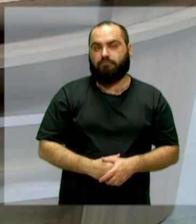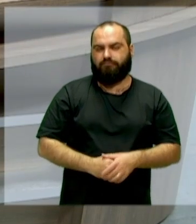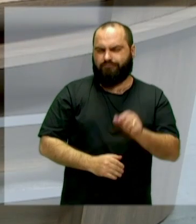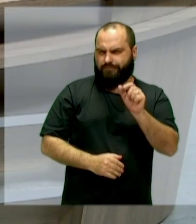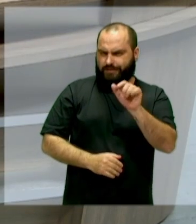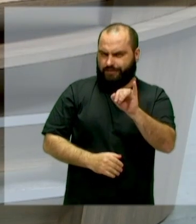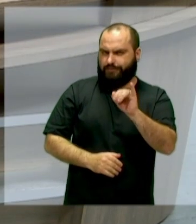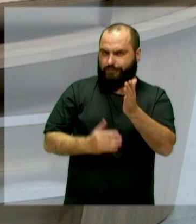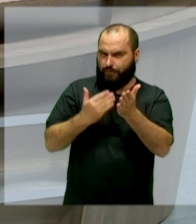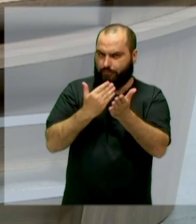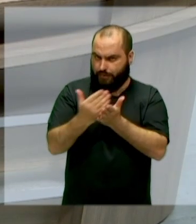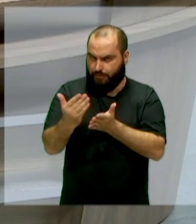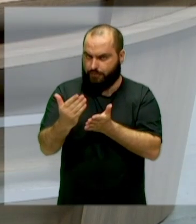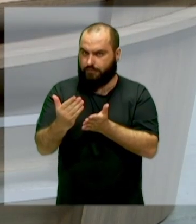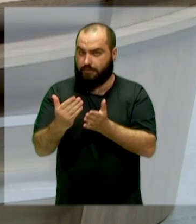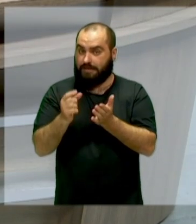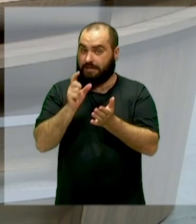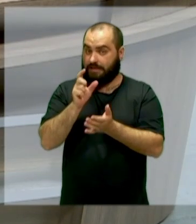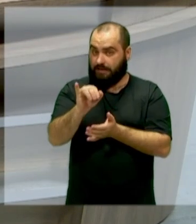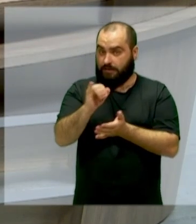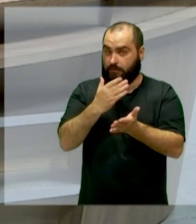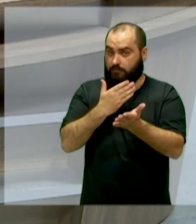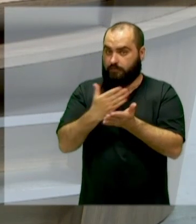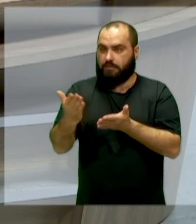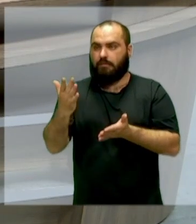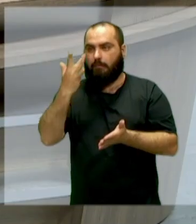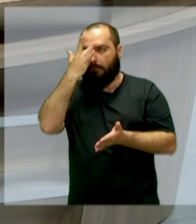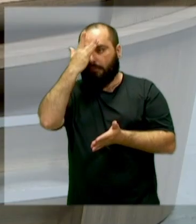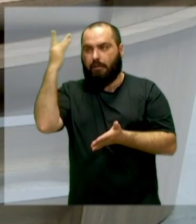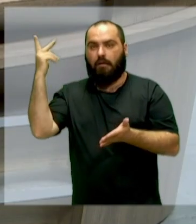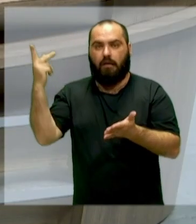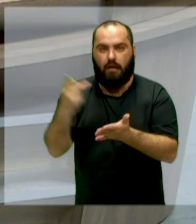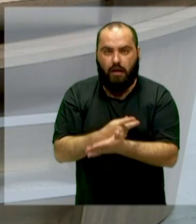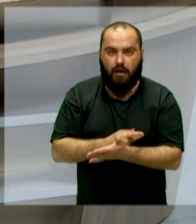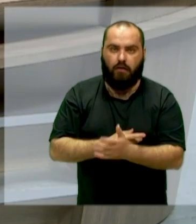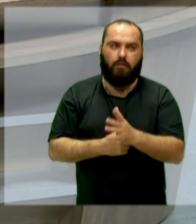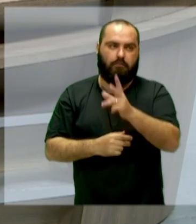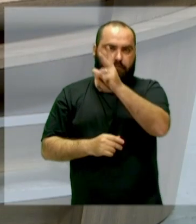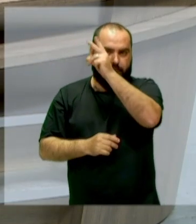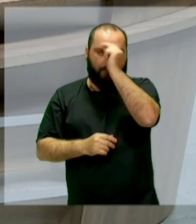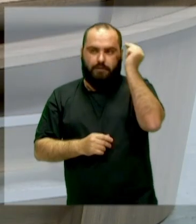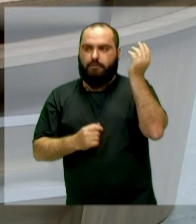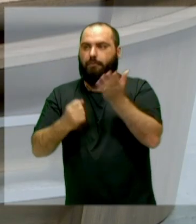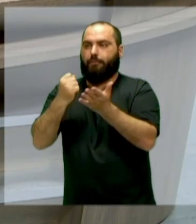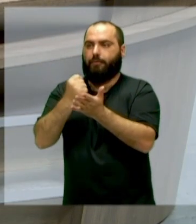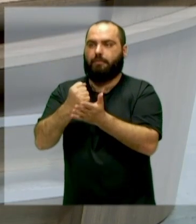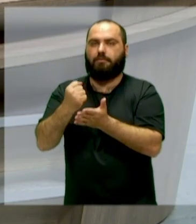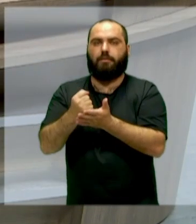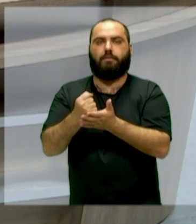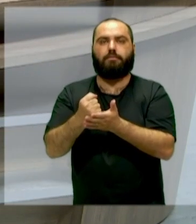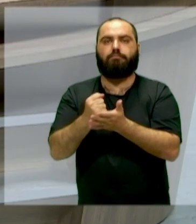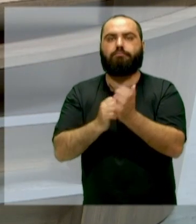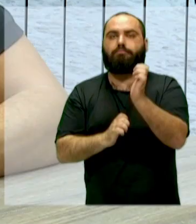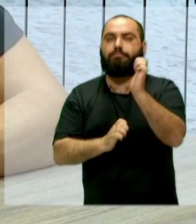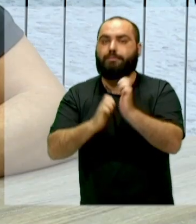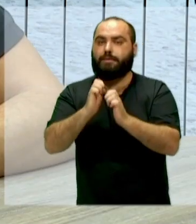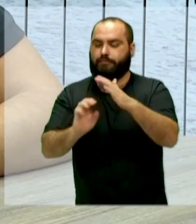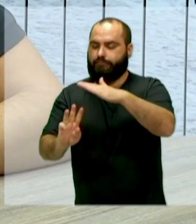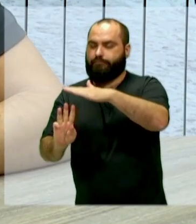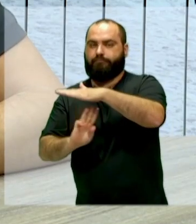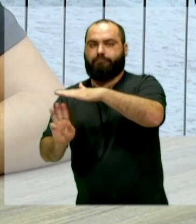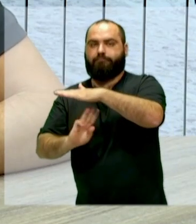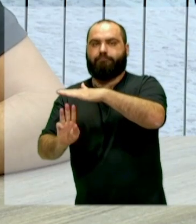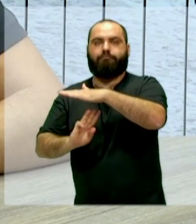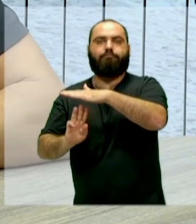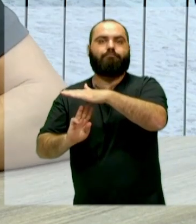começo o cidadão né faz errado ou se a própria prefeitura contrata um serviço uma terceirização que compacta os